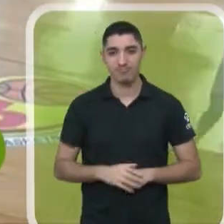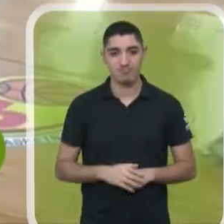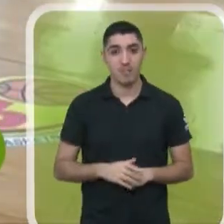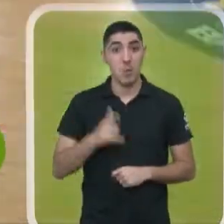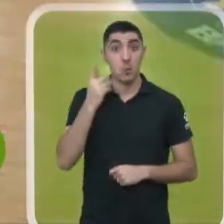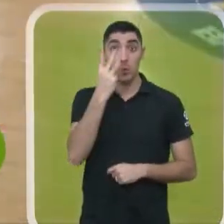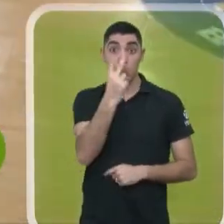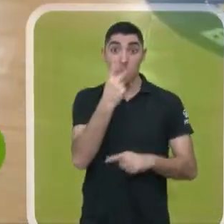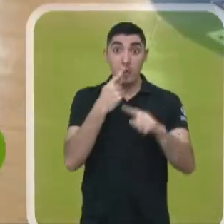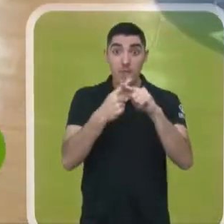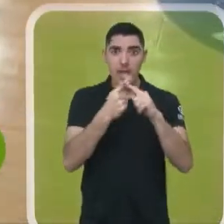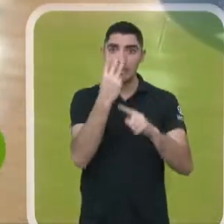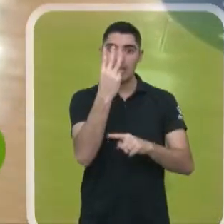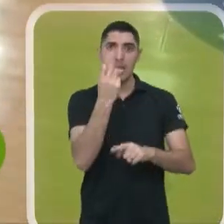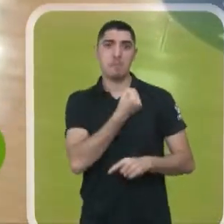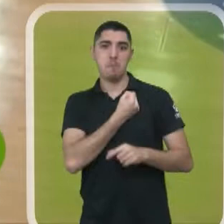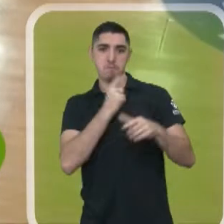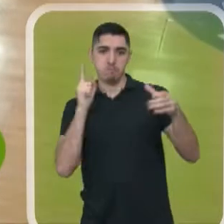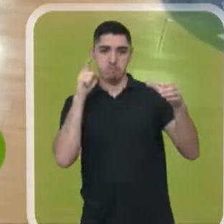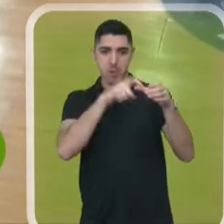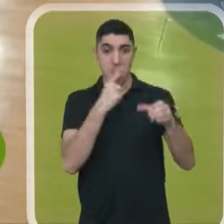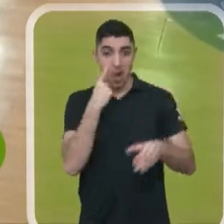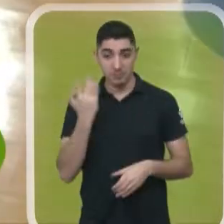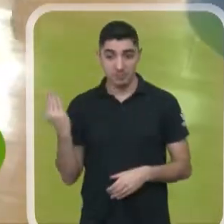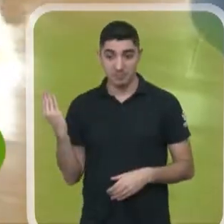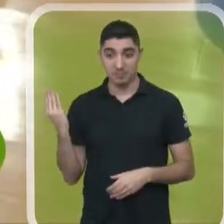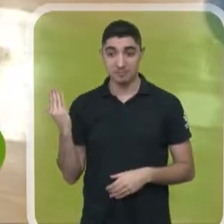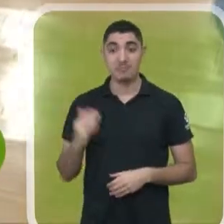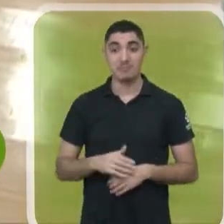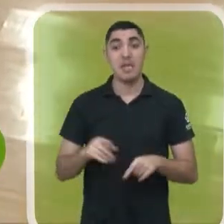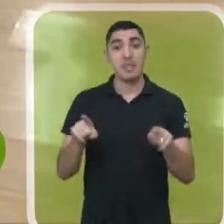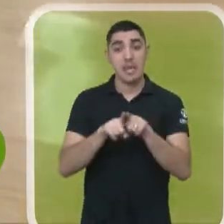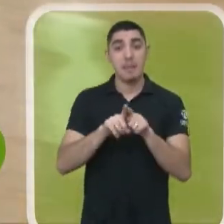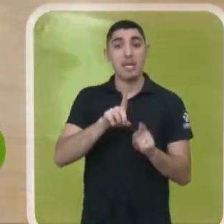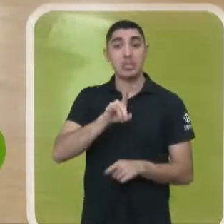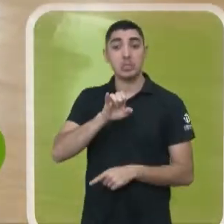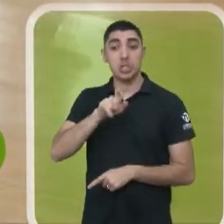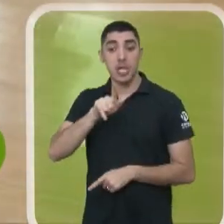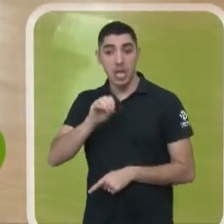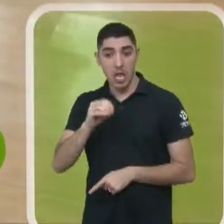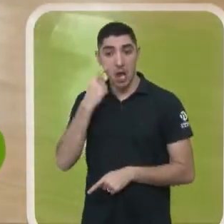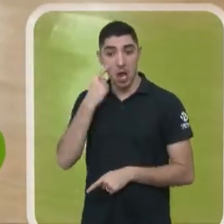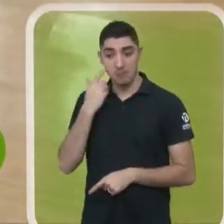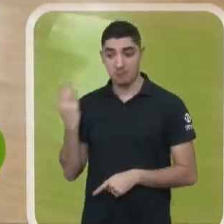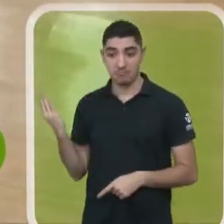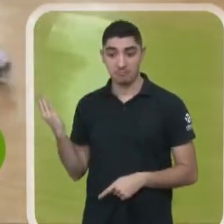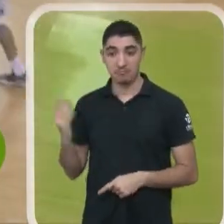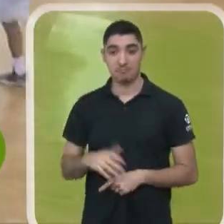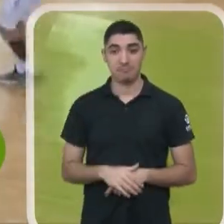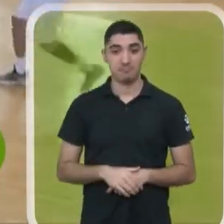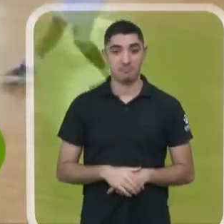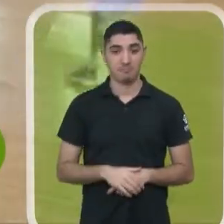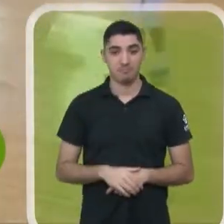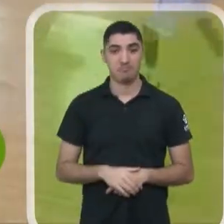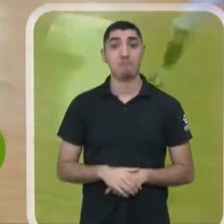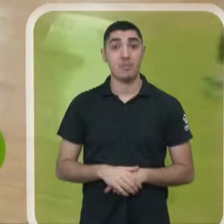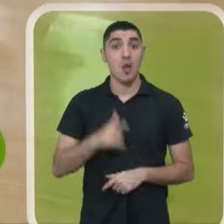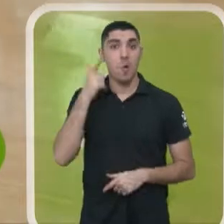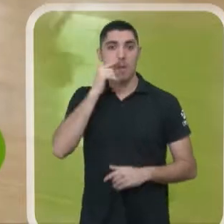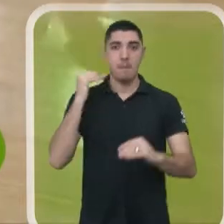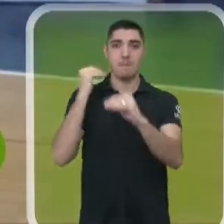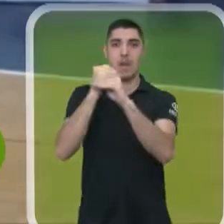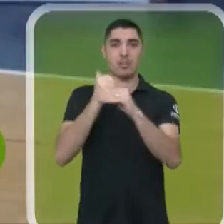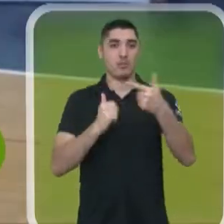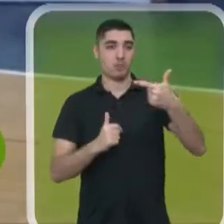duas vezes com a lá Pedro Teruel e com o armador Diego Figueiredo por São José empatou o jogo em 29